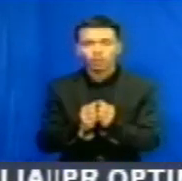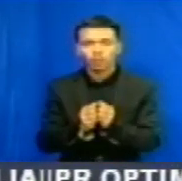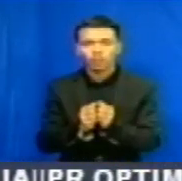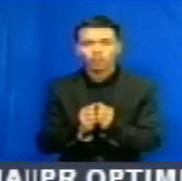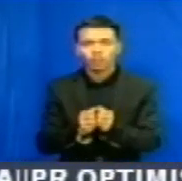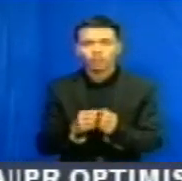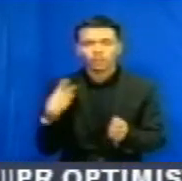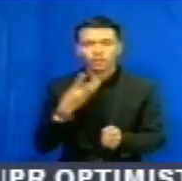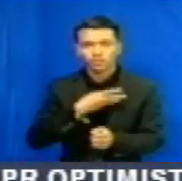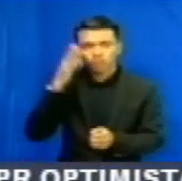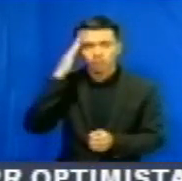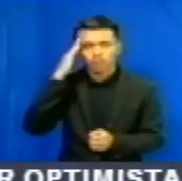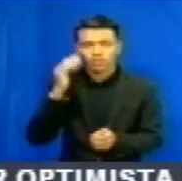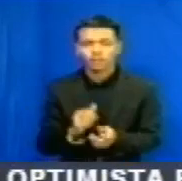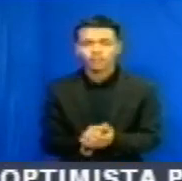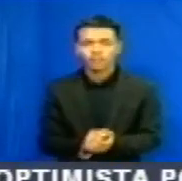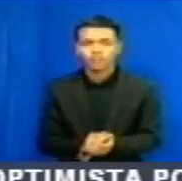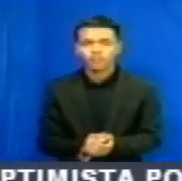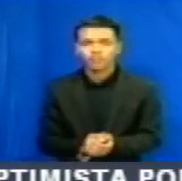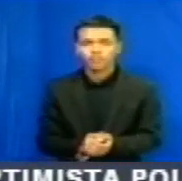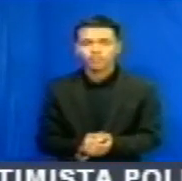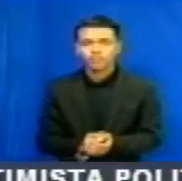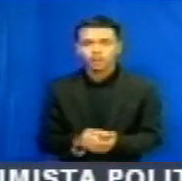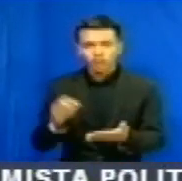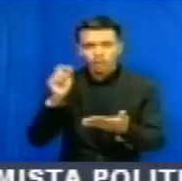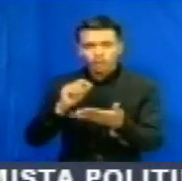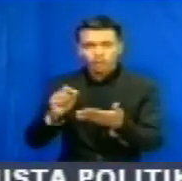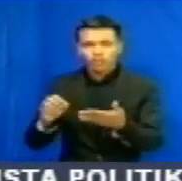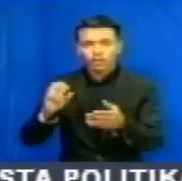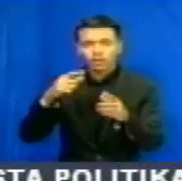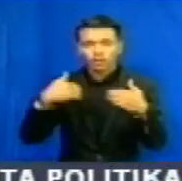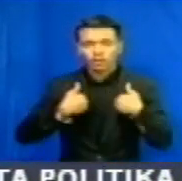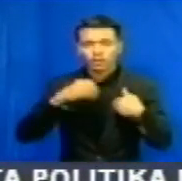aqui, até na tona. Então, sempre inscreve aí a OGE,